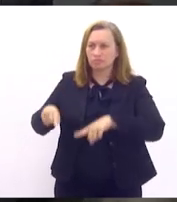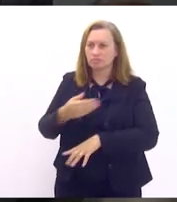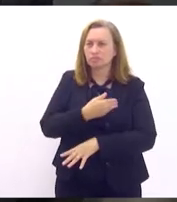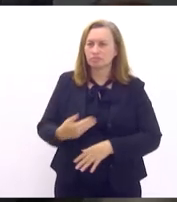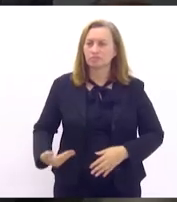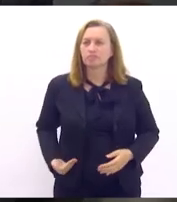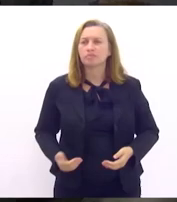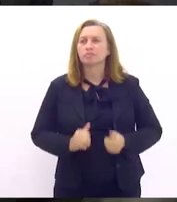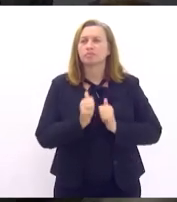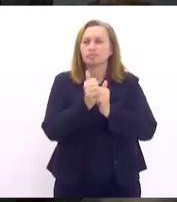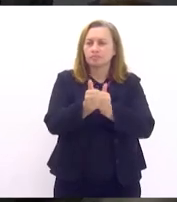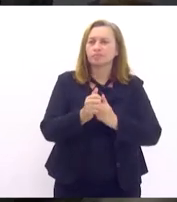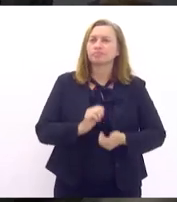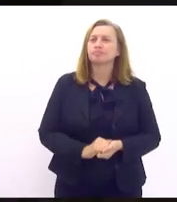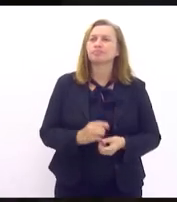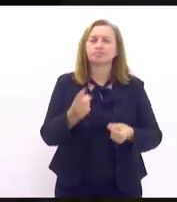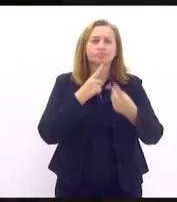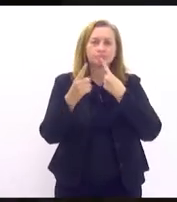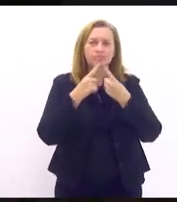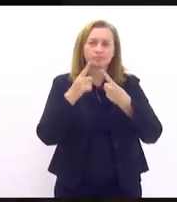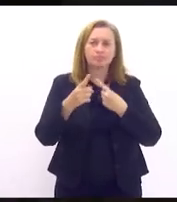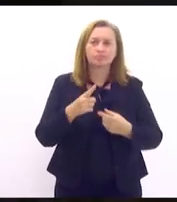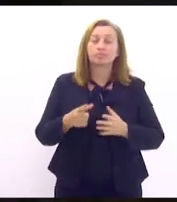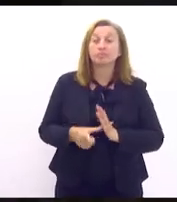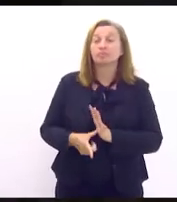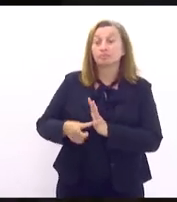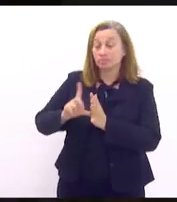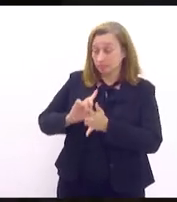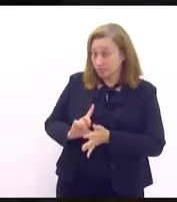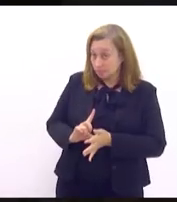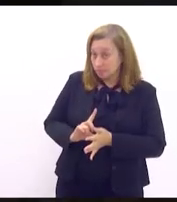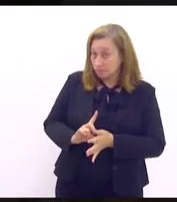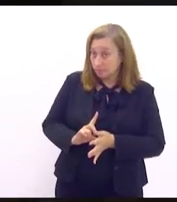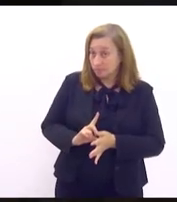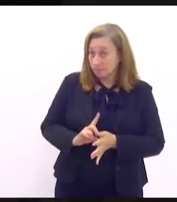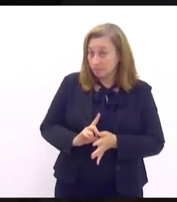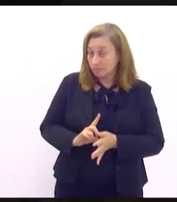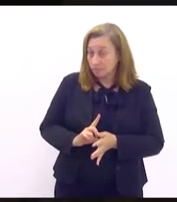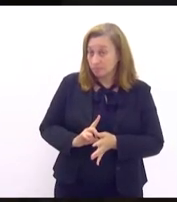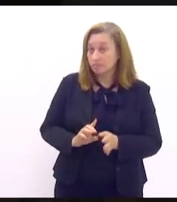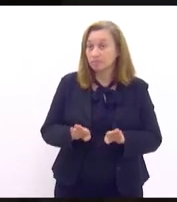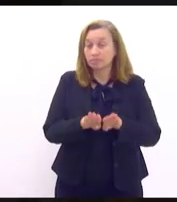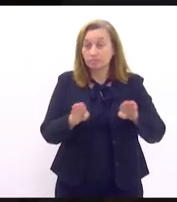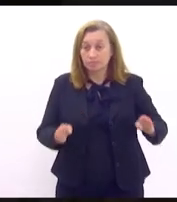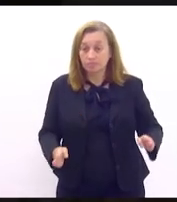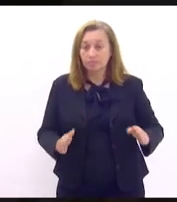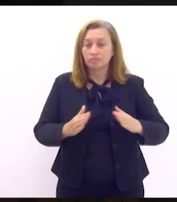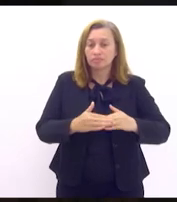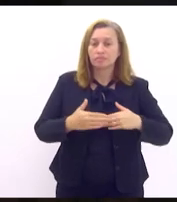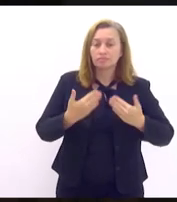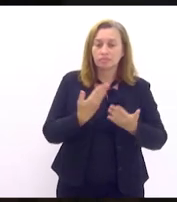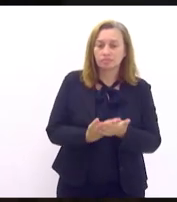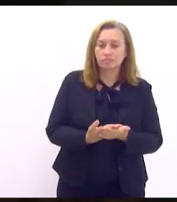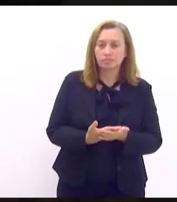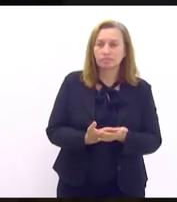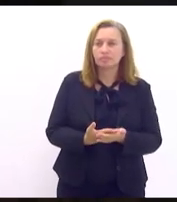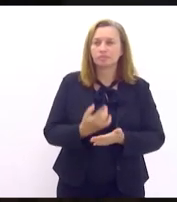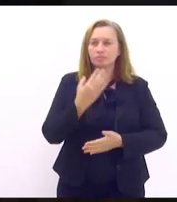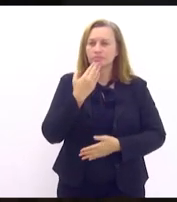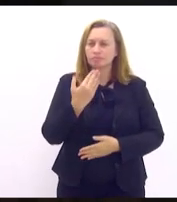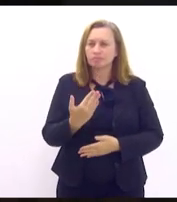aqui a casa. Para discutir, antes, porém, há sobre a mesa o requerimento para a